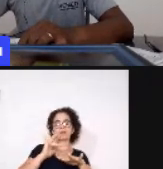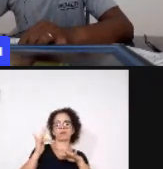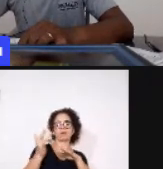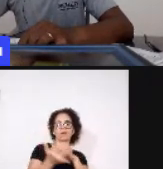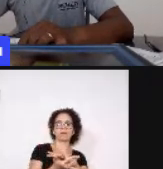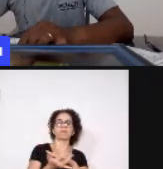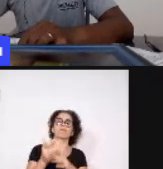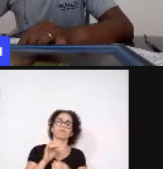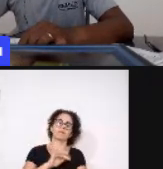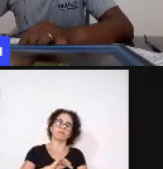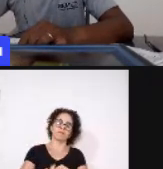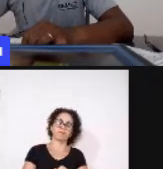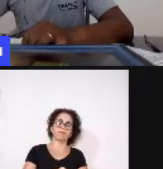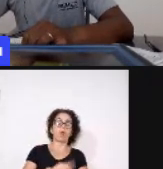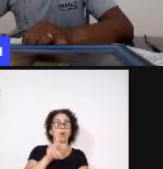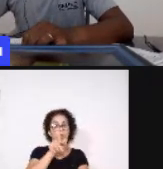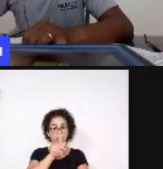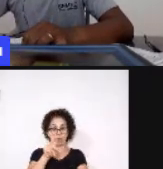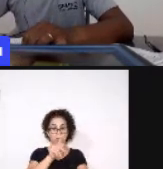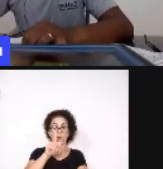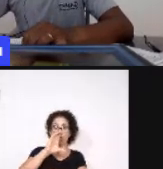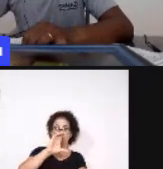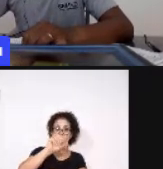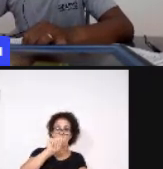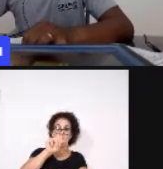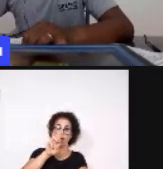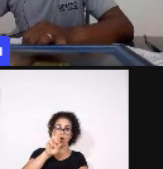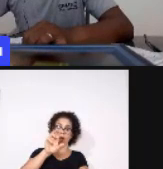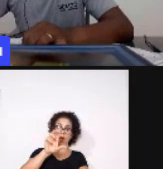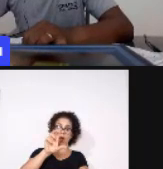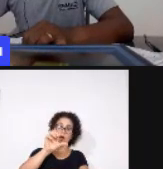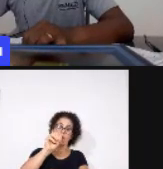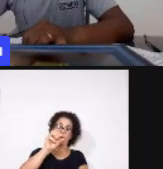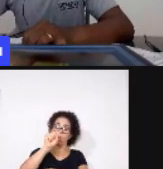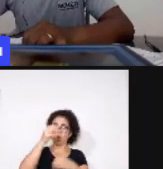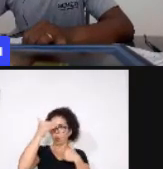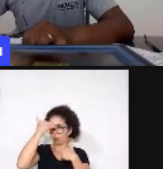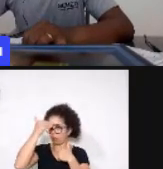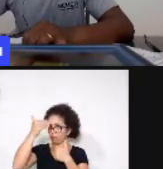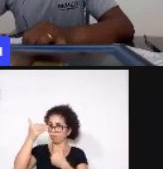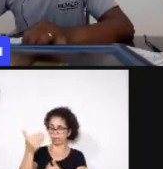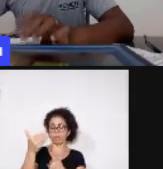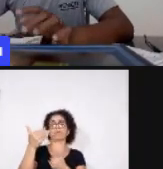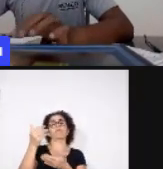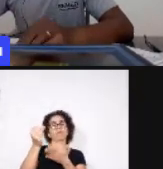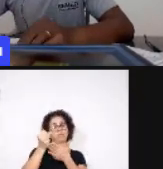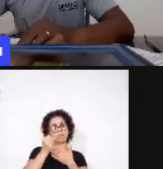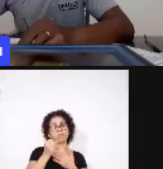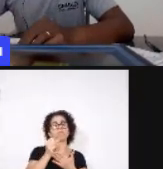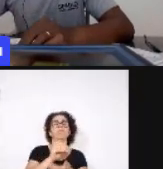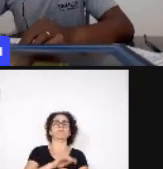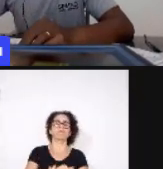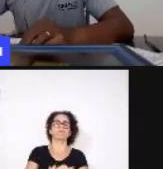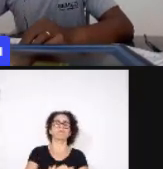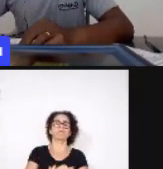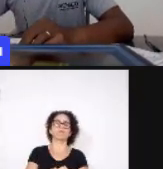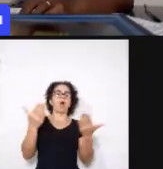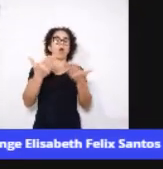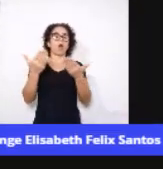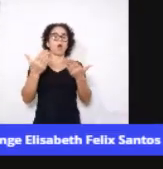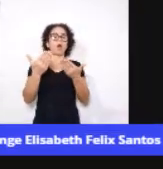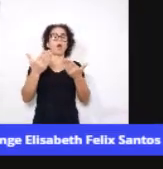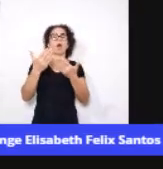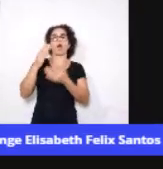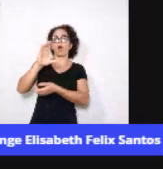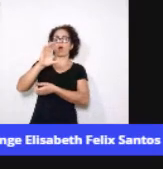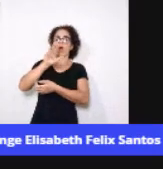suas contribuições, tá? Foi de suma importância para a educação do campo. Então, agora, como o professor Carlos havia dito, nós